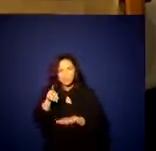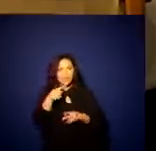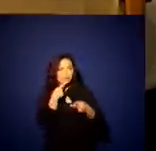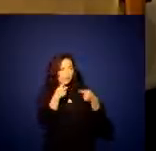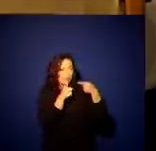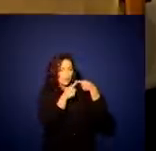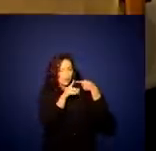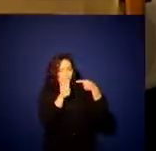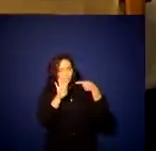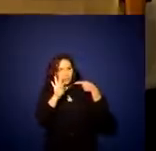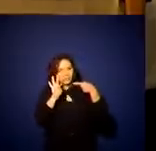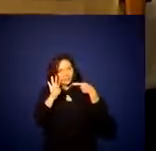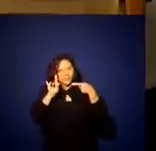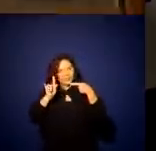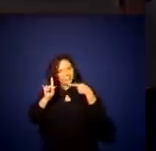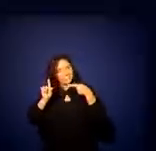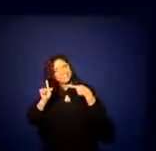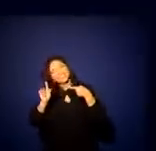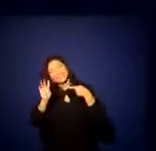no primeiro BTG